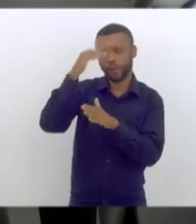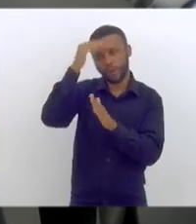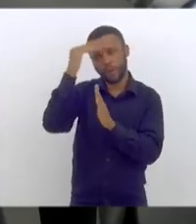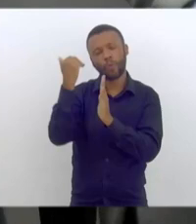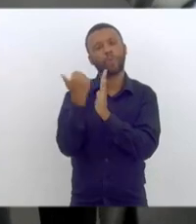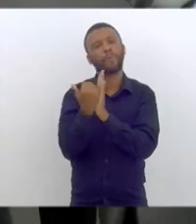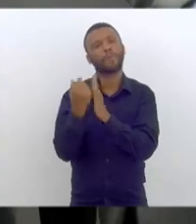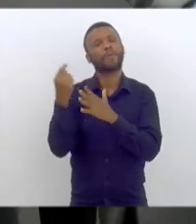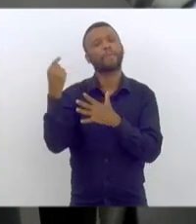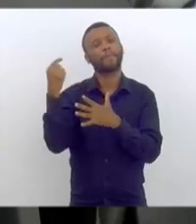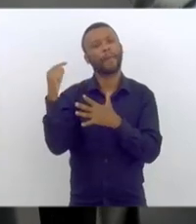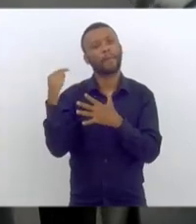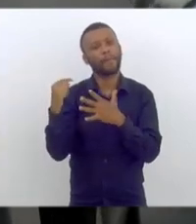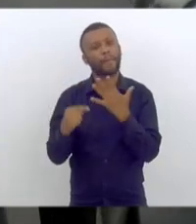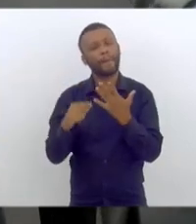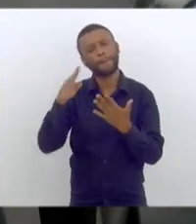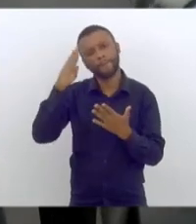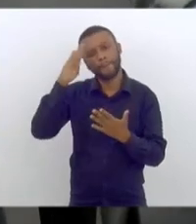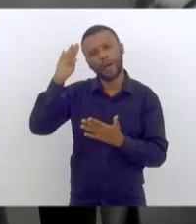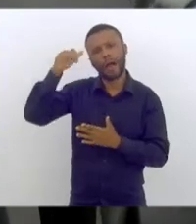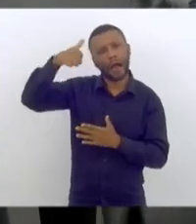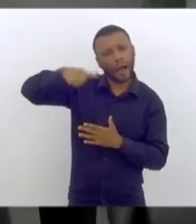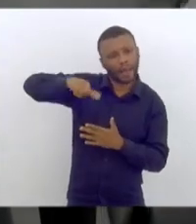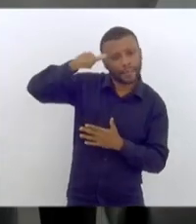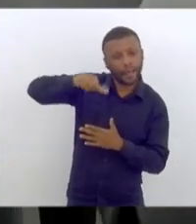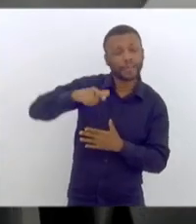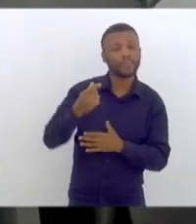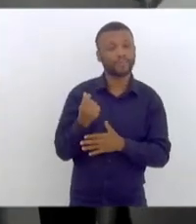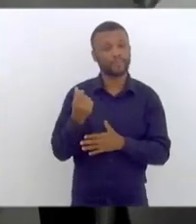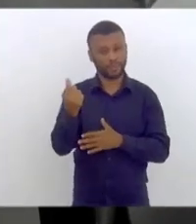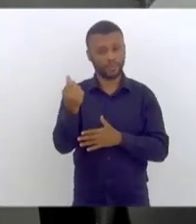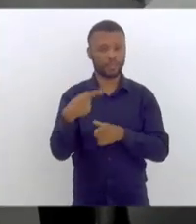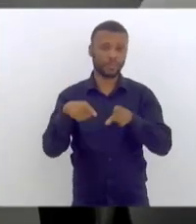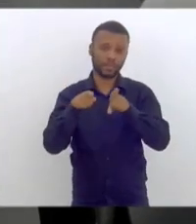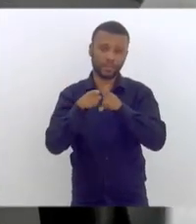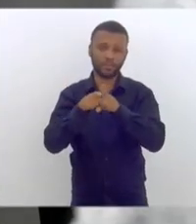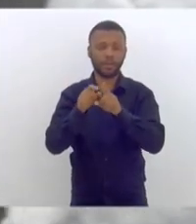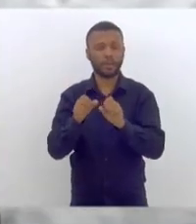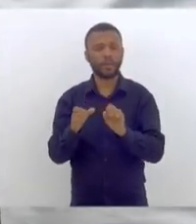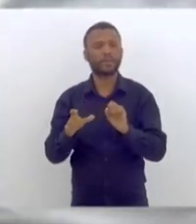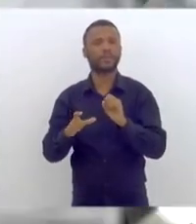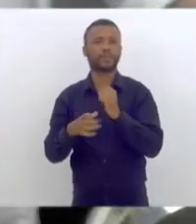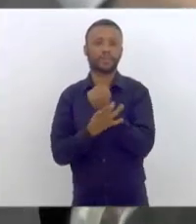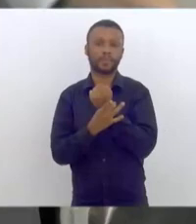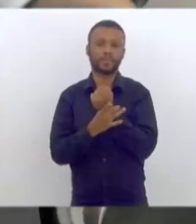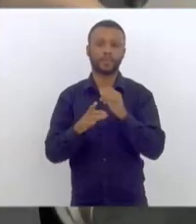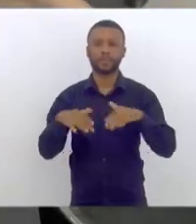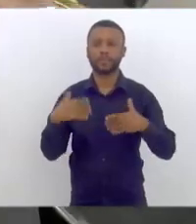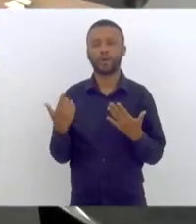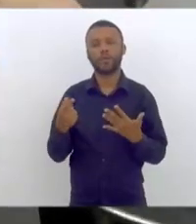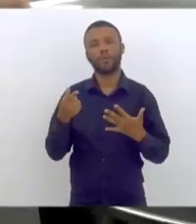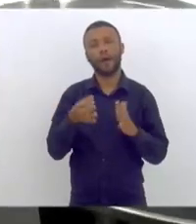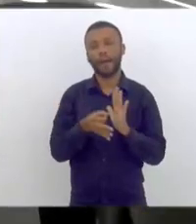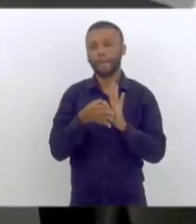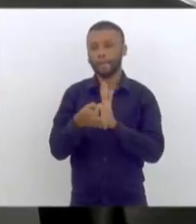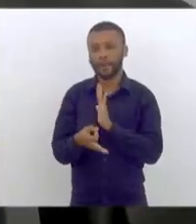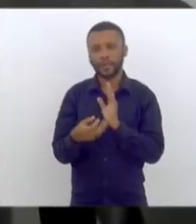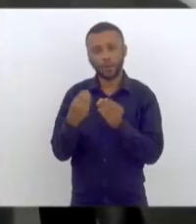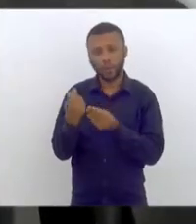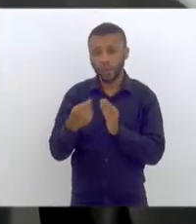requisitos principalmente relacionados à análise financeira e a questão das garantias então a emenda da forma como ela tá